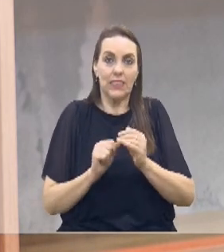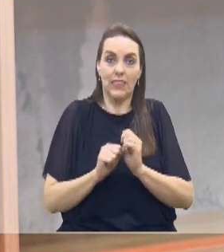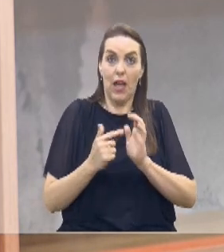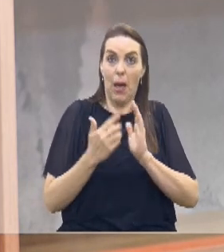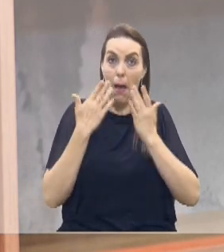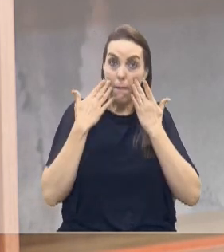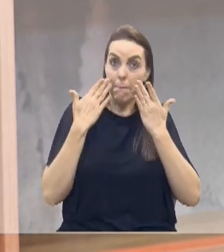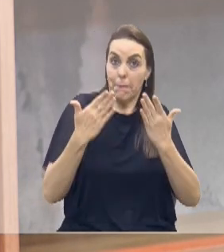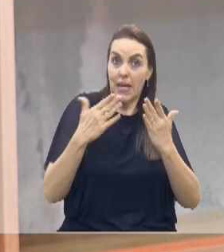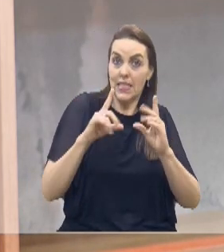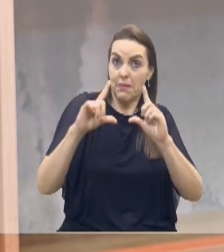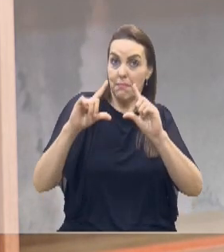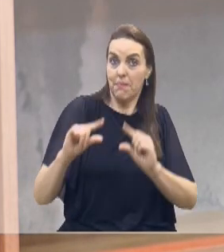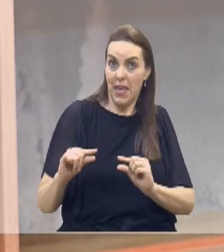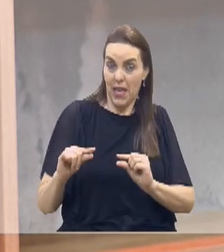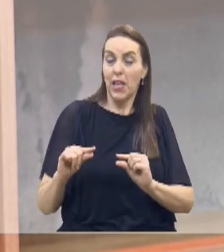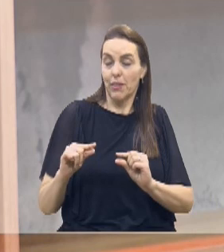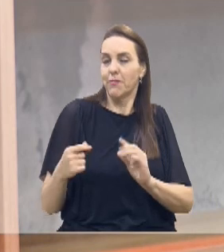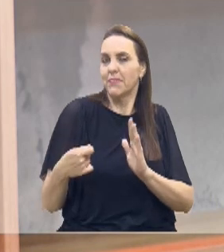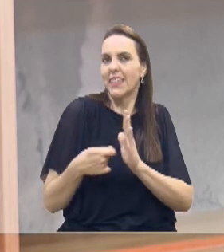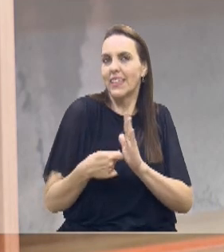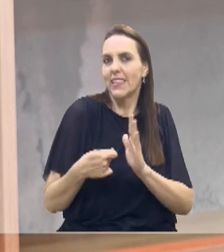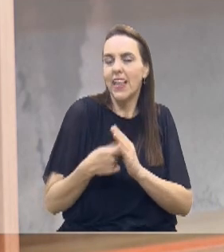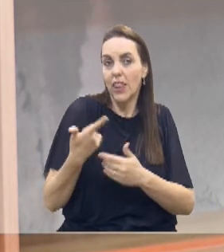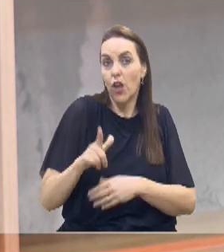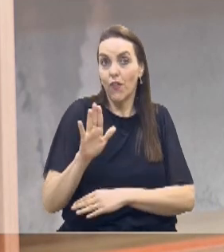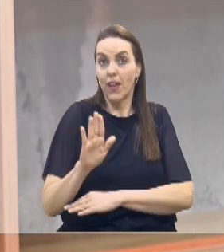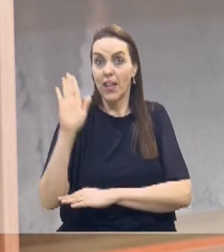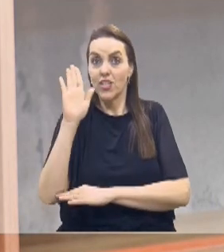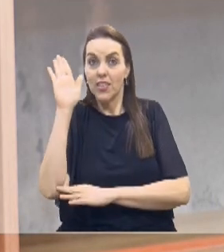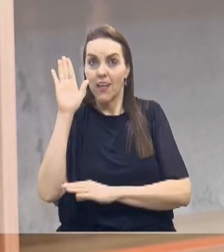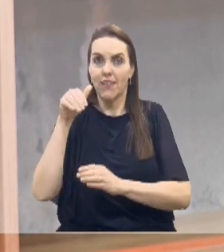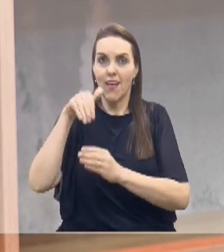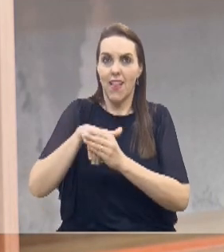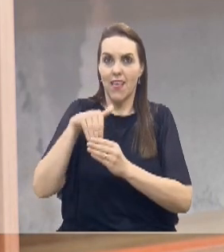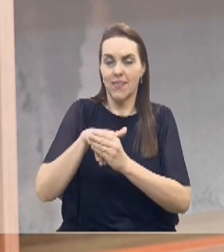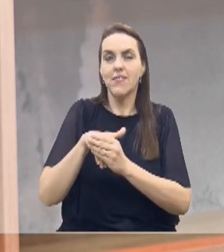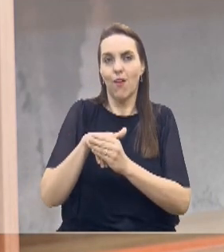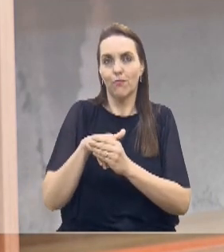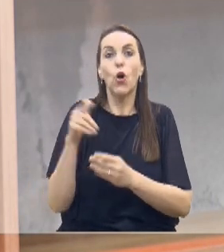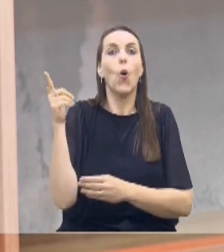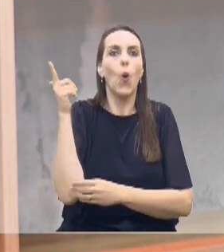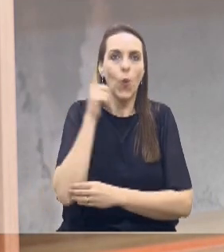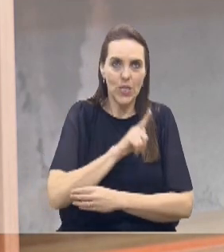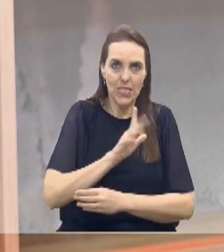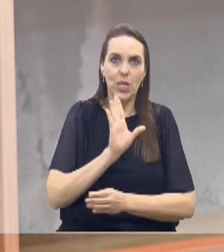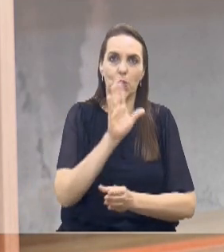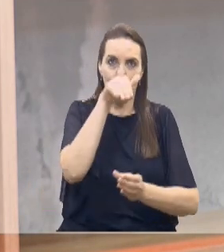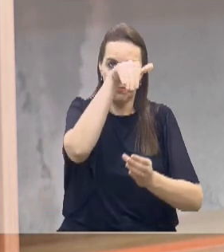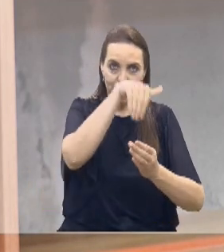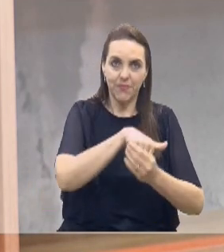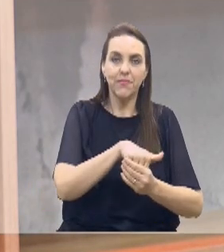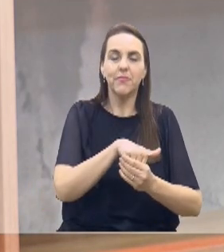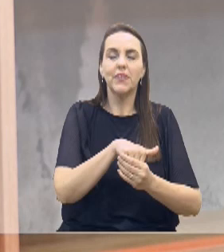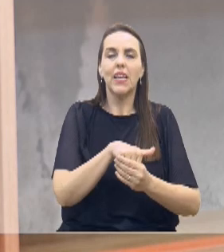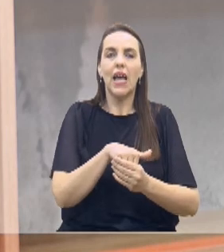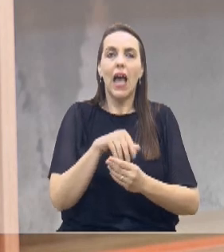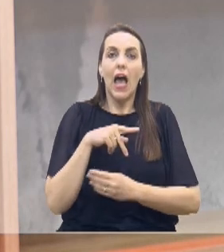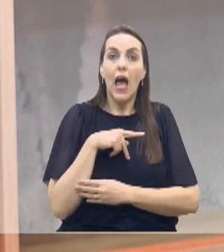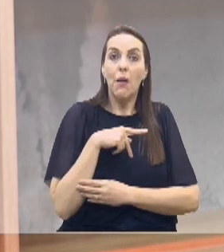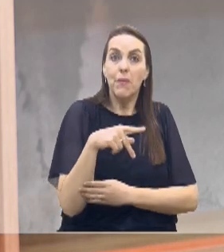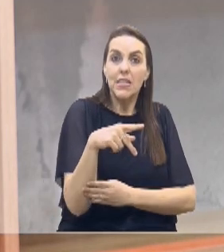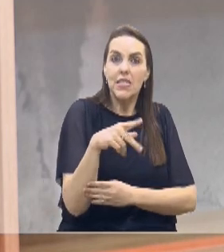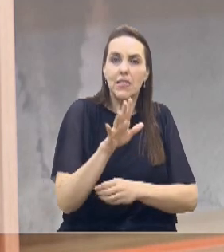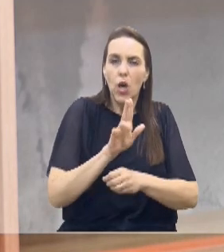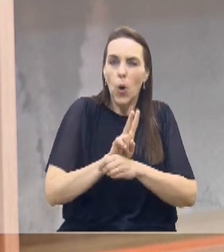reeleição, se reelegeu, mas aí é um outro contexto. A presidência teve esse cuidado de capitanear, de